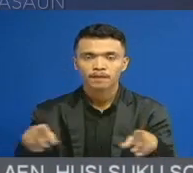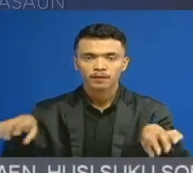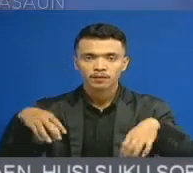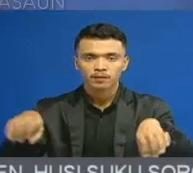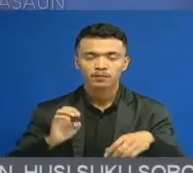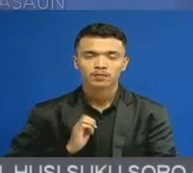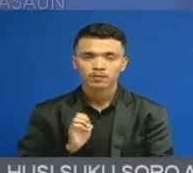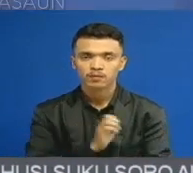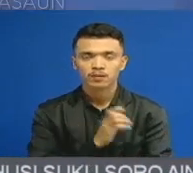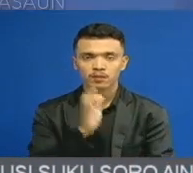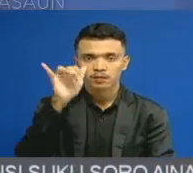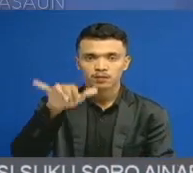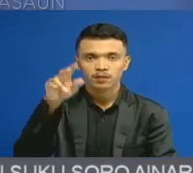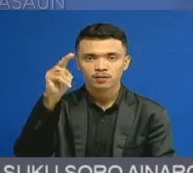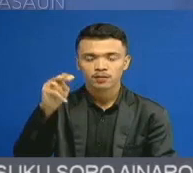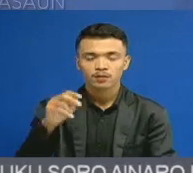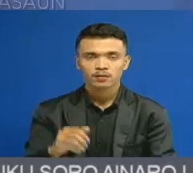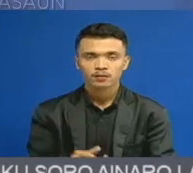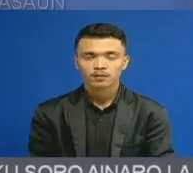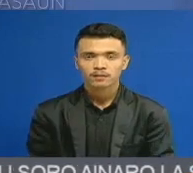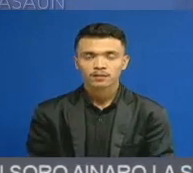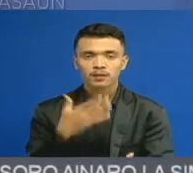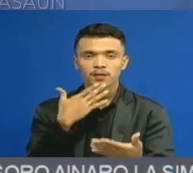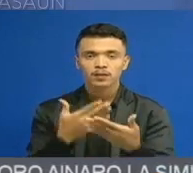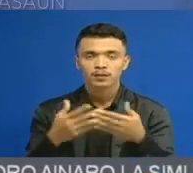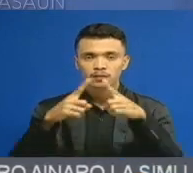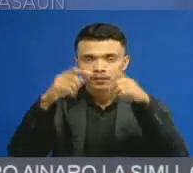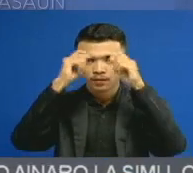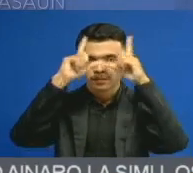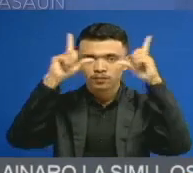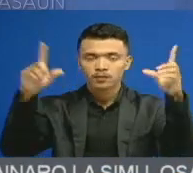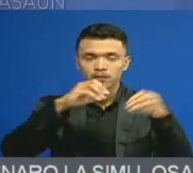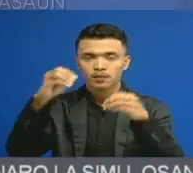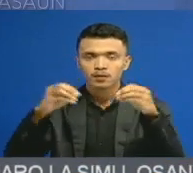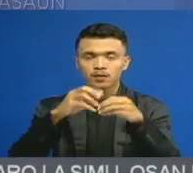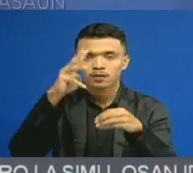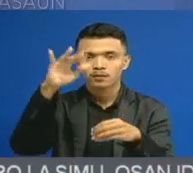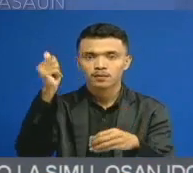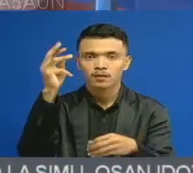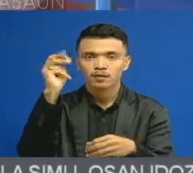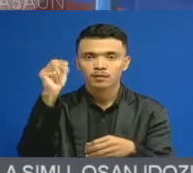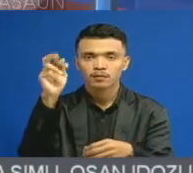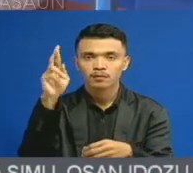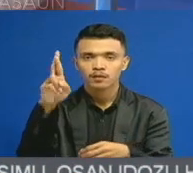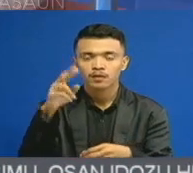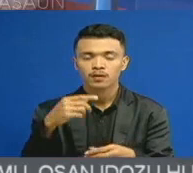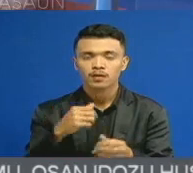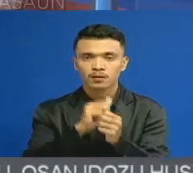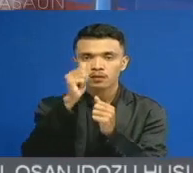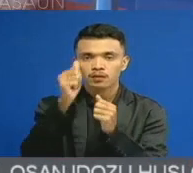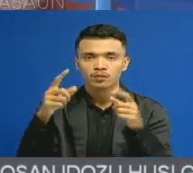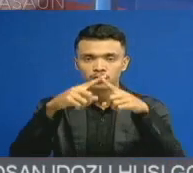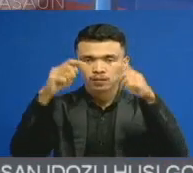sir ni husi itu bot sir ni hare kare vantazem ba Timor Leste ni iya banjira posisau ni da Myanmar atau ba Timor Leste bahau ane